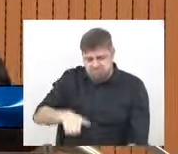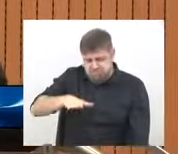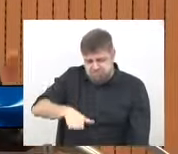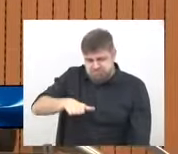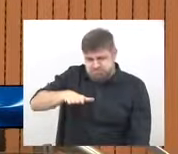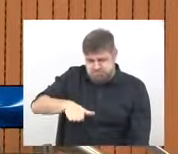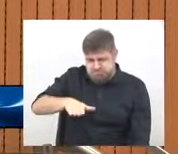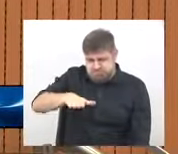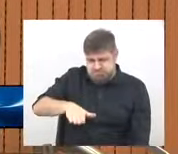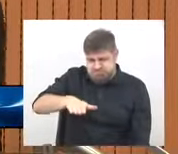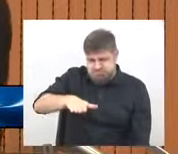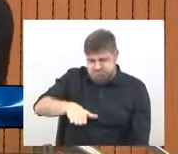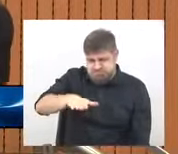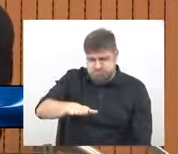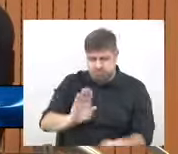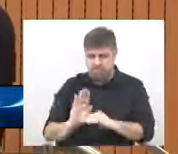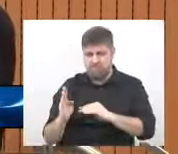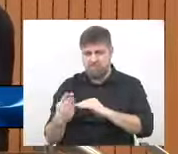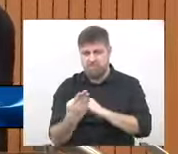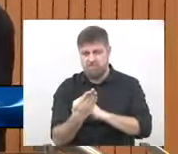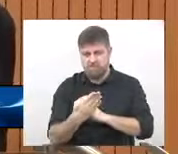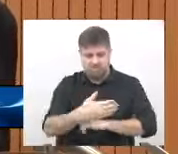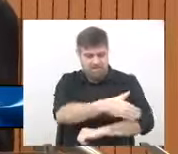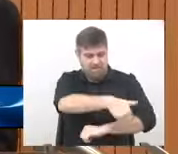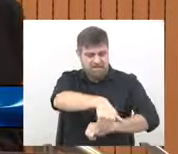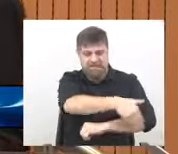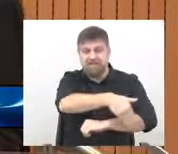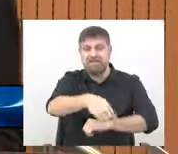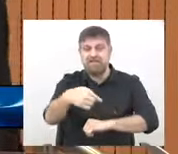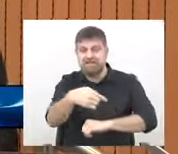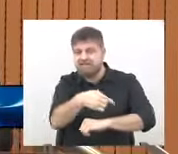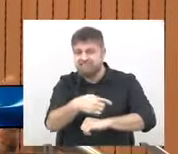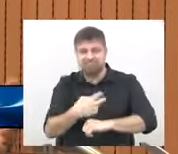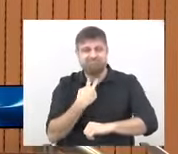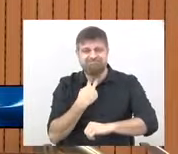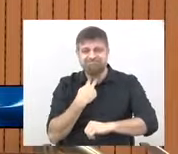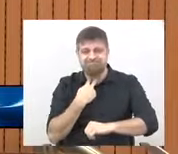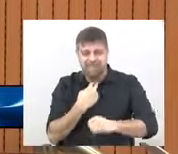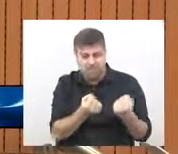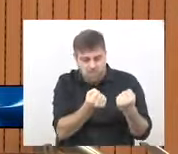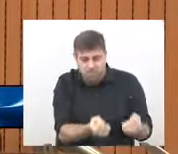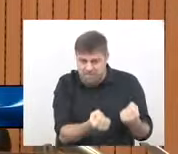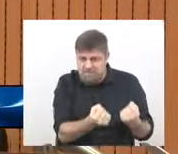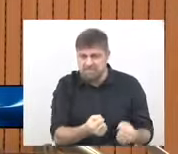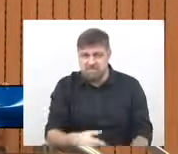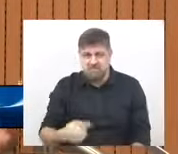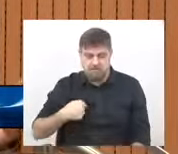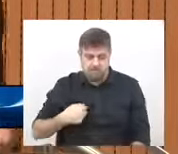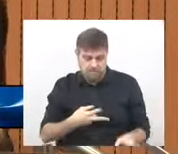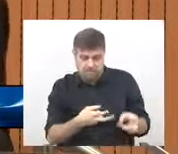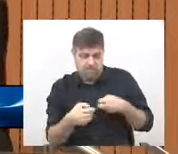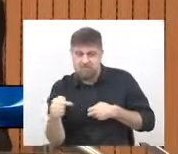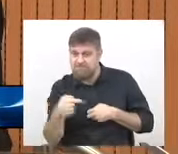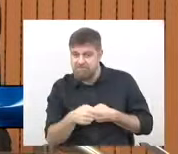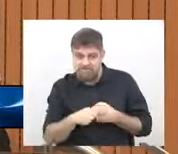fica desfilando dentro de bairro e nas ruas paralelas. Então, estou vendo uma hora que vai virar uma estrada de